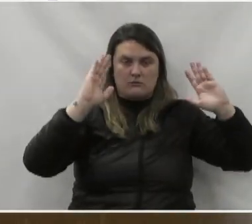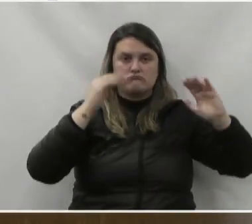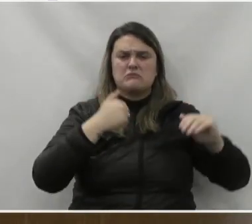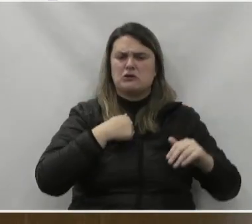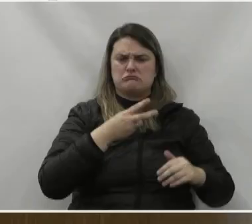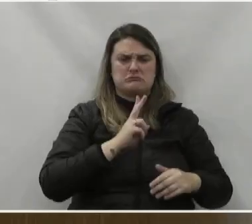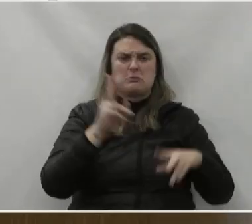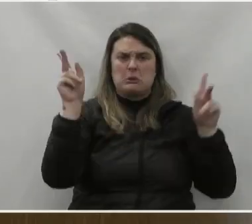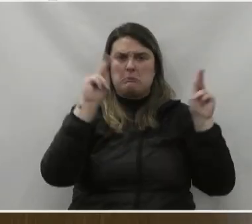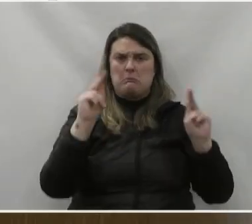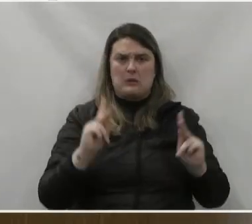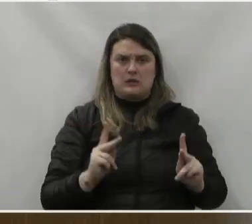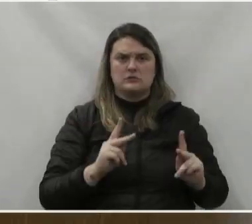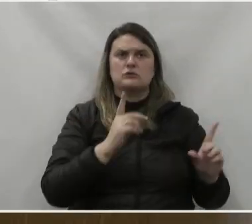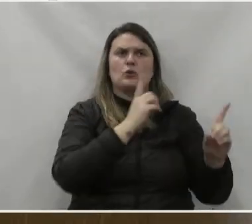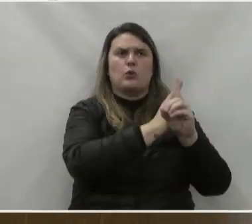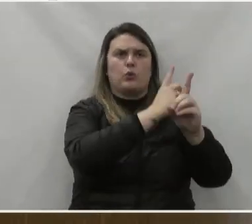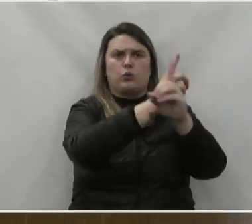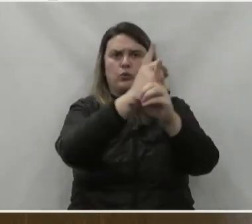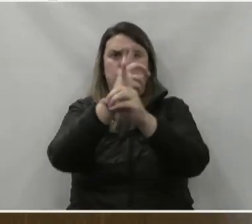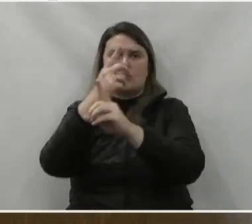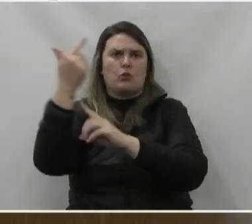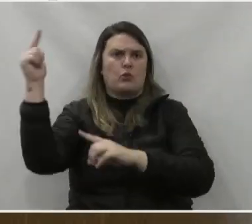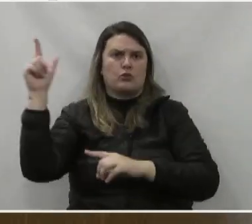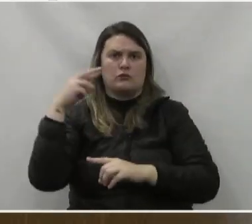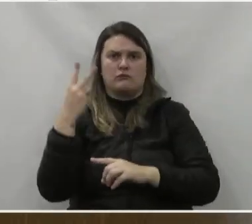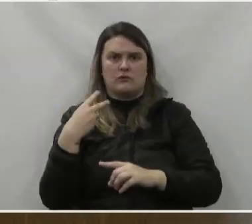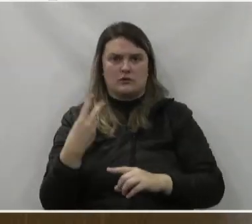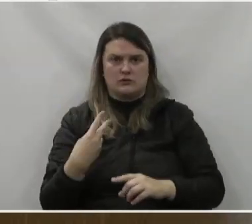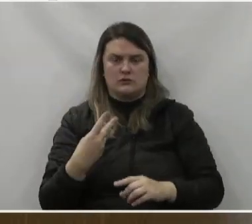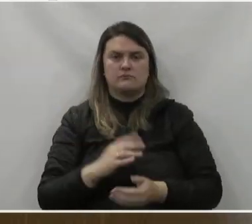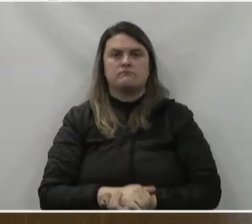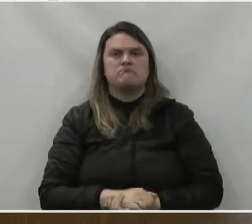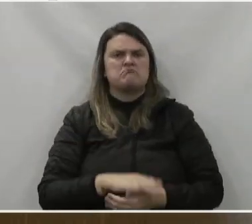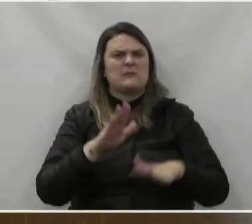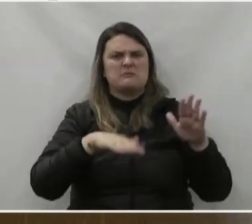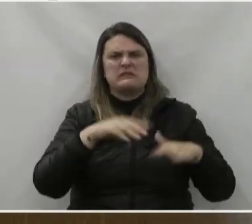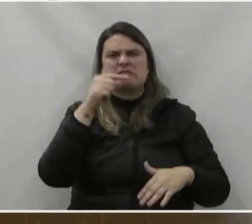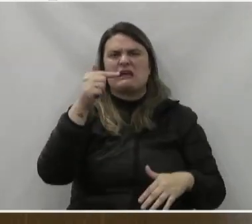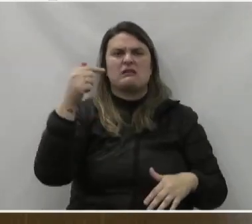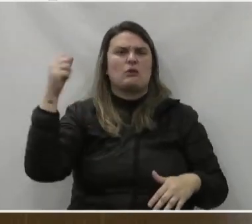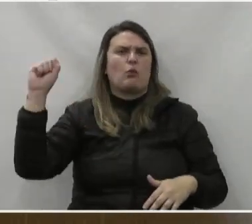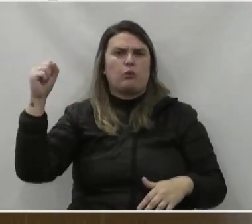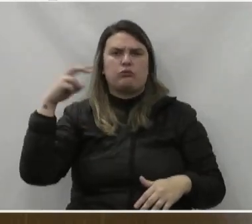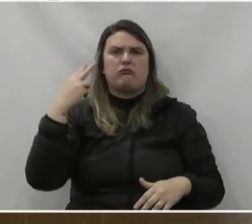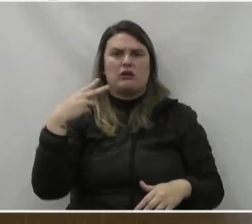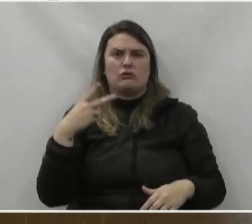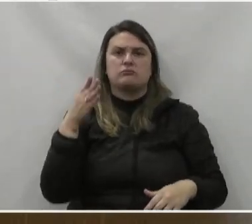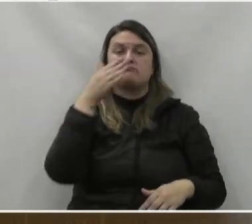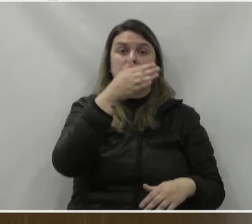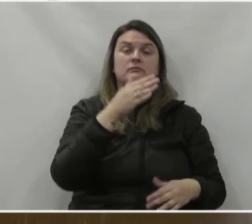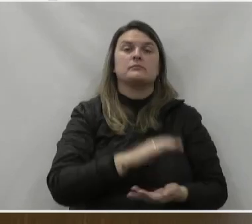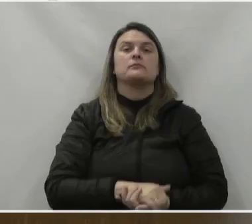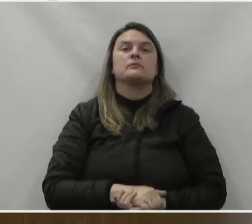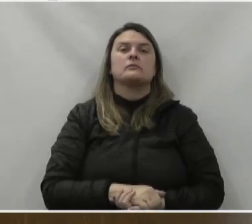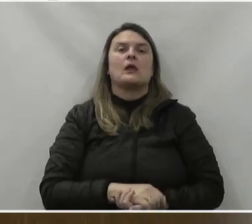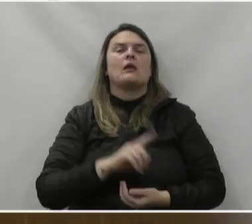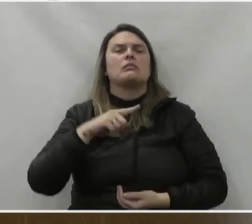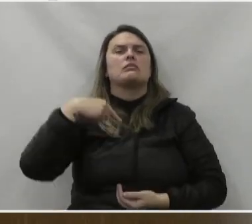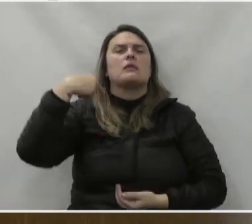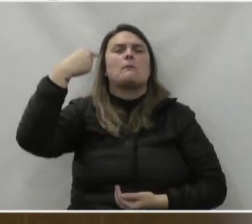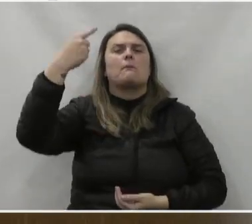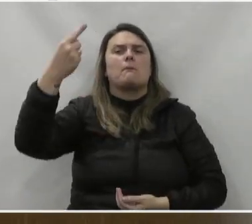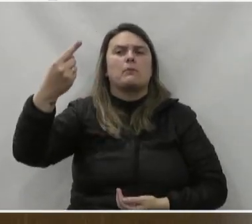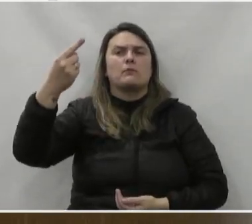pacífica, né, e lá encontrei muitos outros colegas vereadores aqui, mais de 7, 8 vereadores, e o engraçado, né, que depois